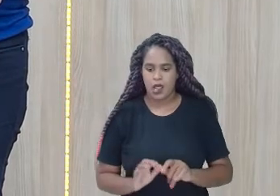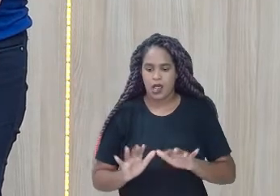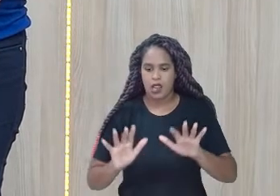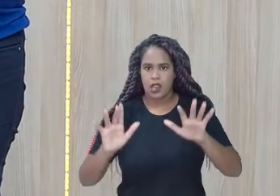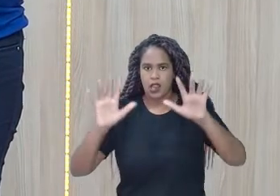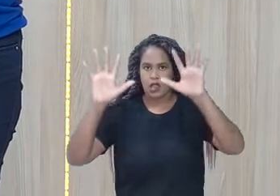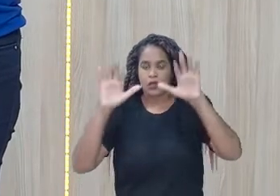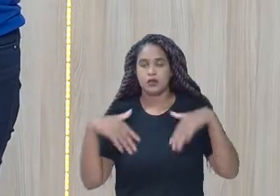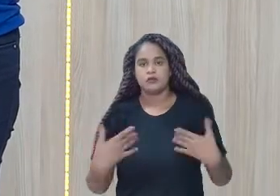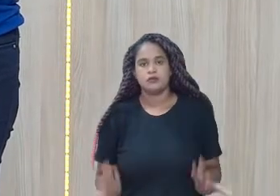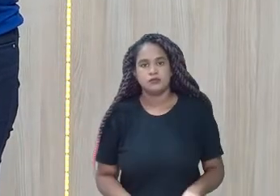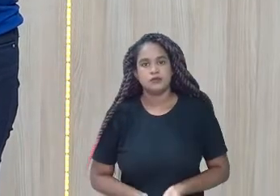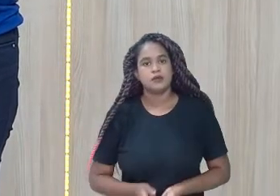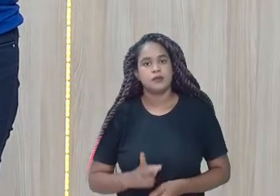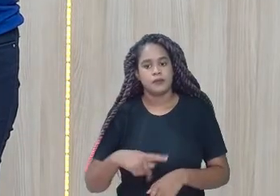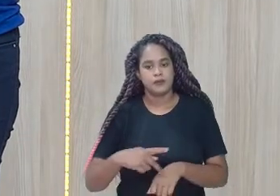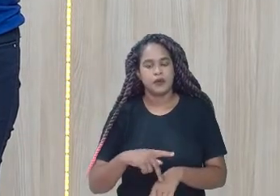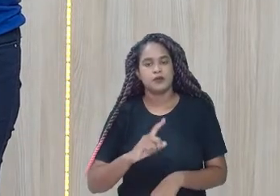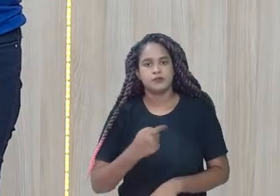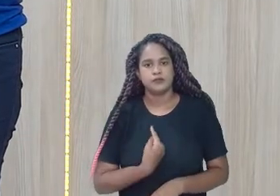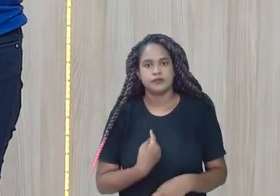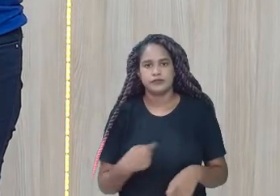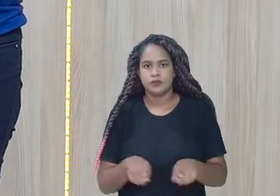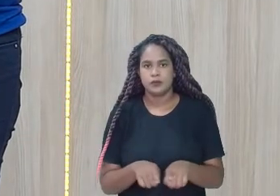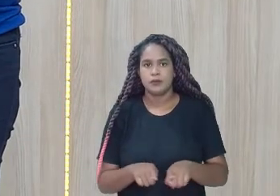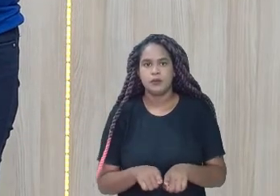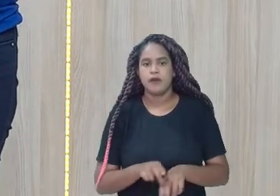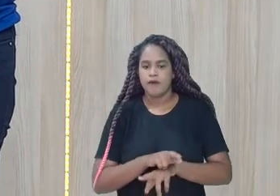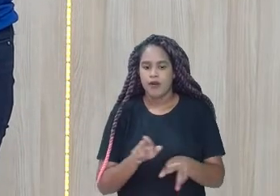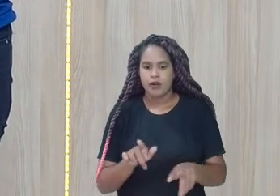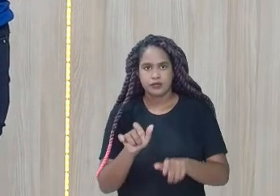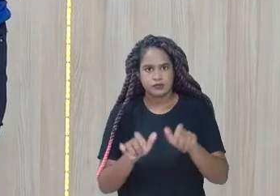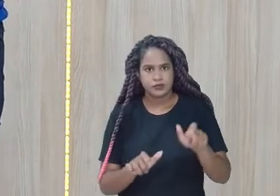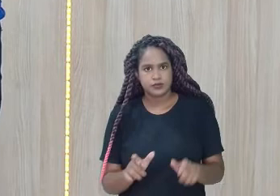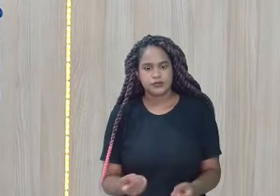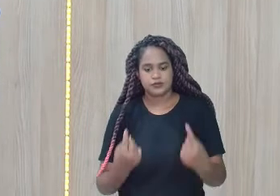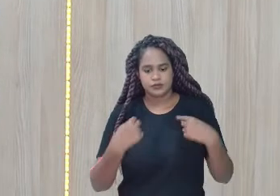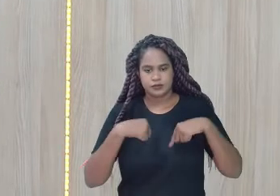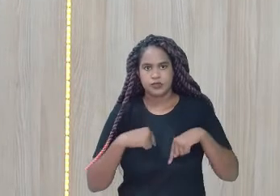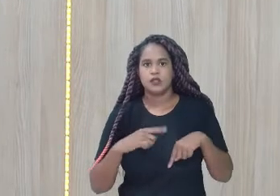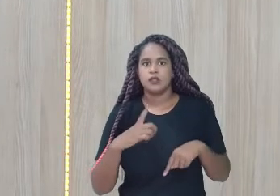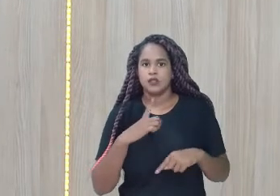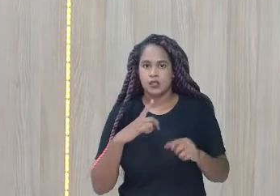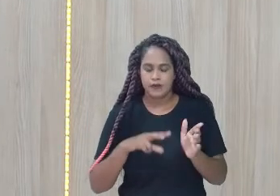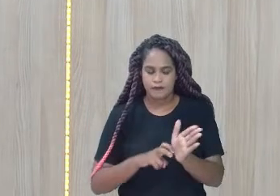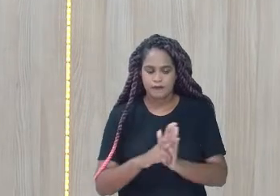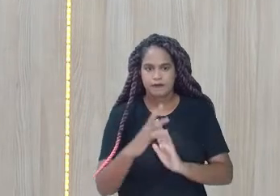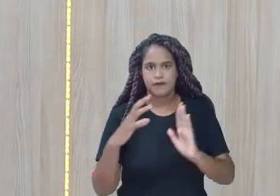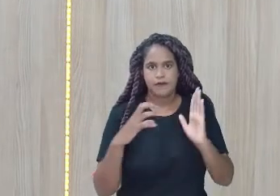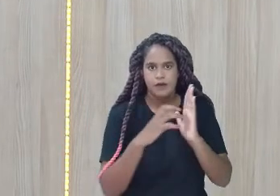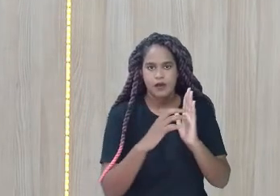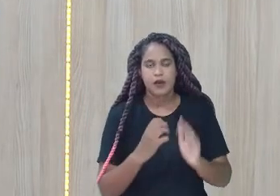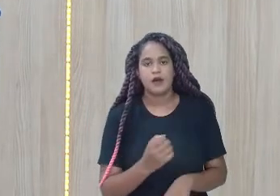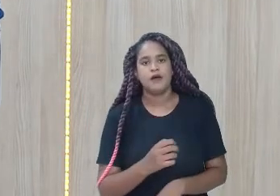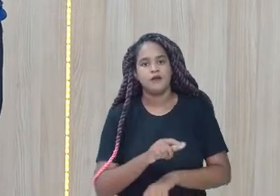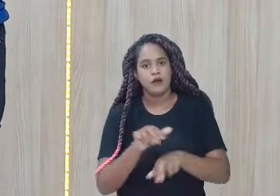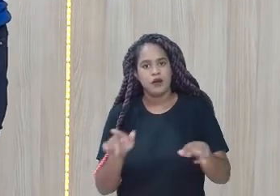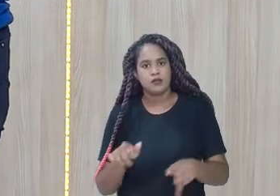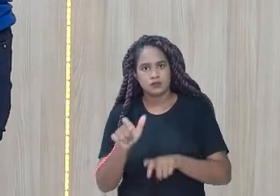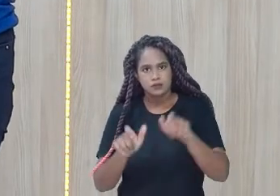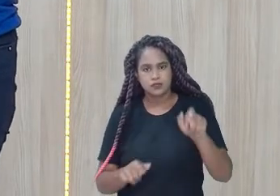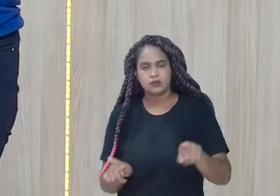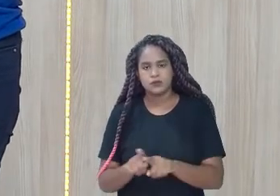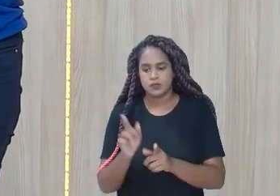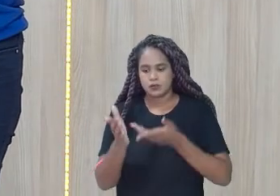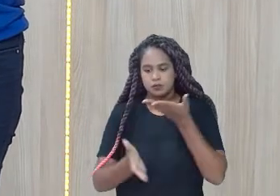nosso país também, muitas pessoas hoje são portadoras do vírus HIV, muitas pessoas fazem tratamento e